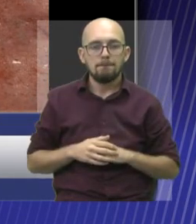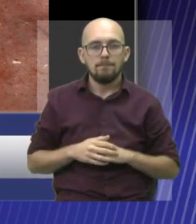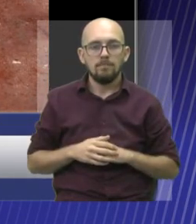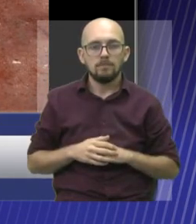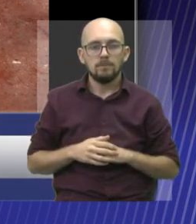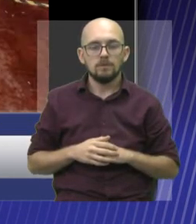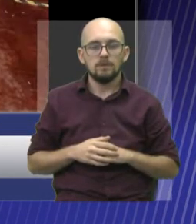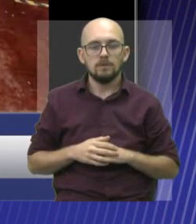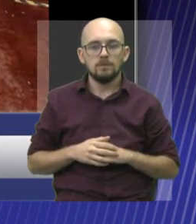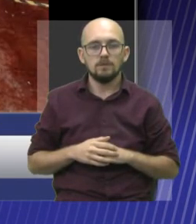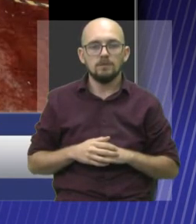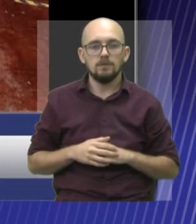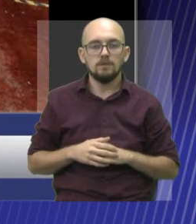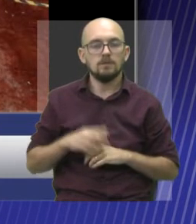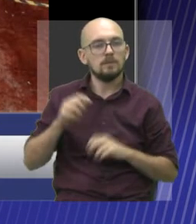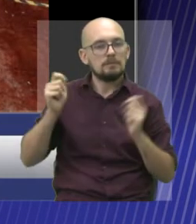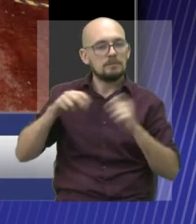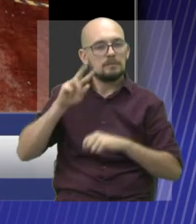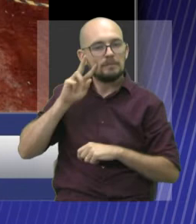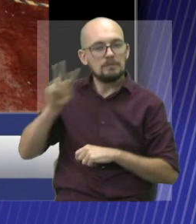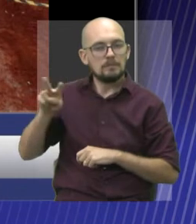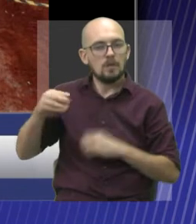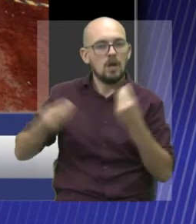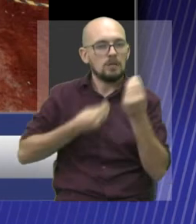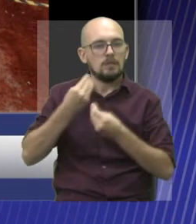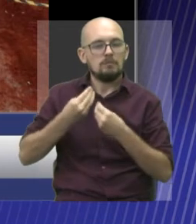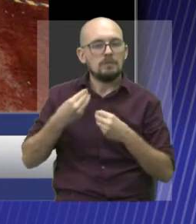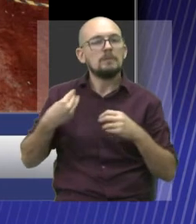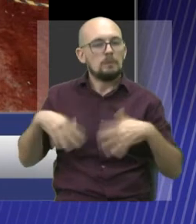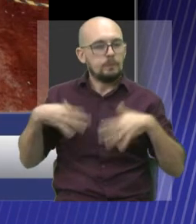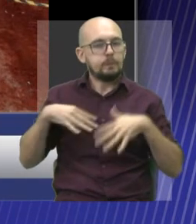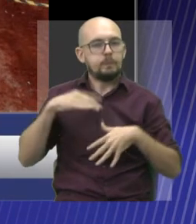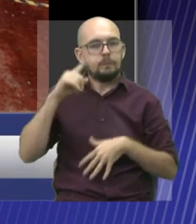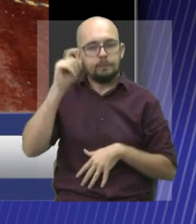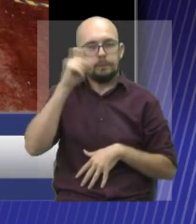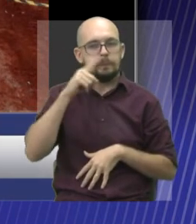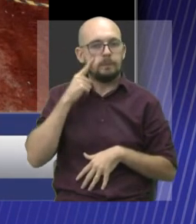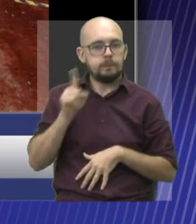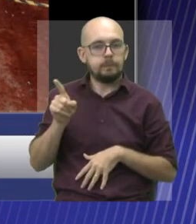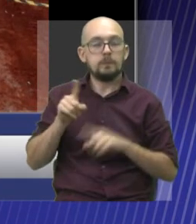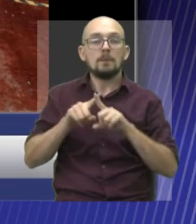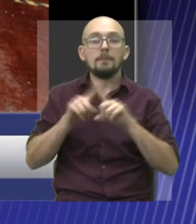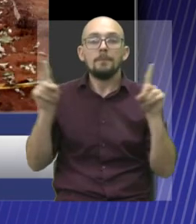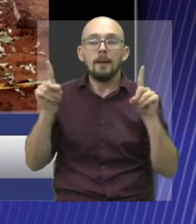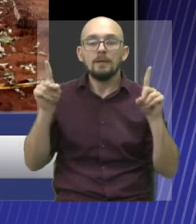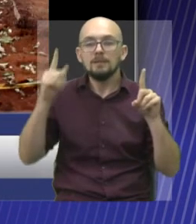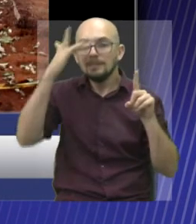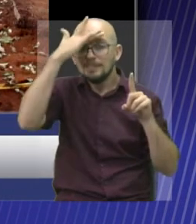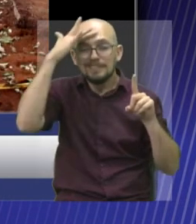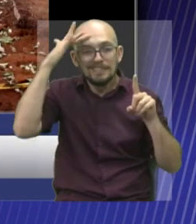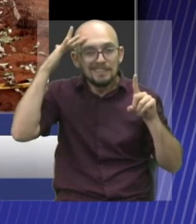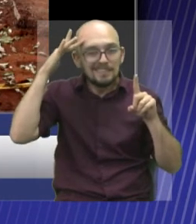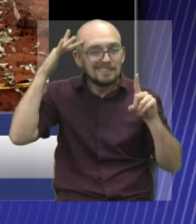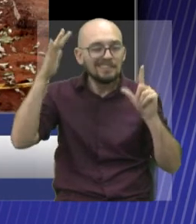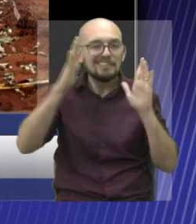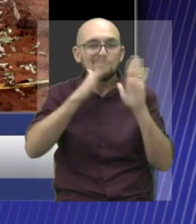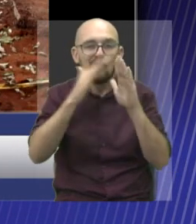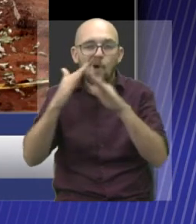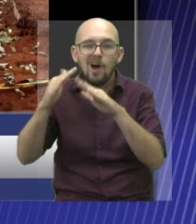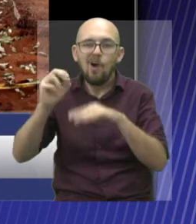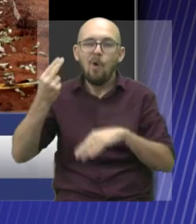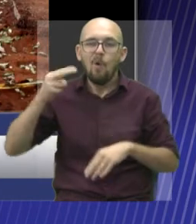dá para vocês poderem observar a situação que lá se encontra. E as pessoas que residem naquele local, que